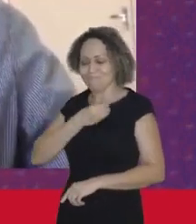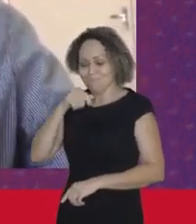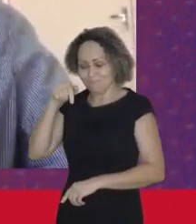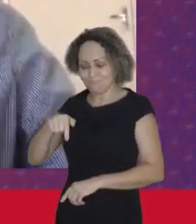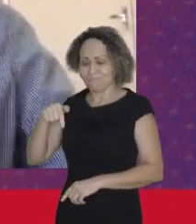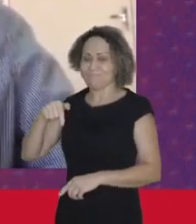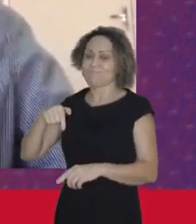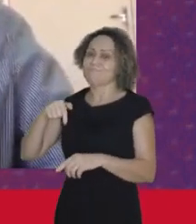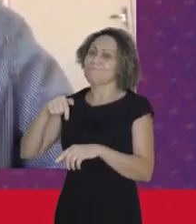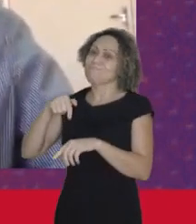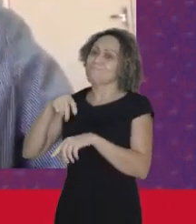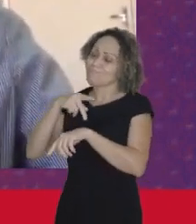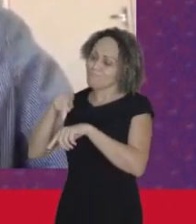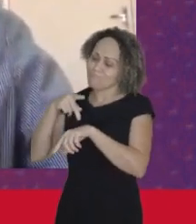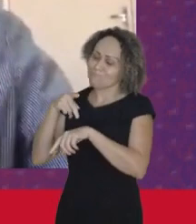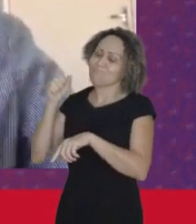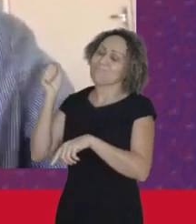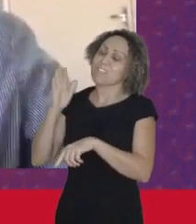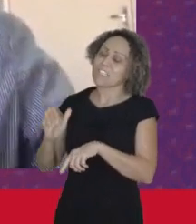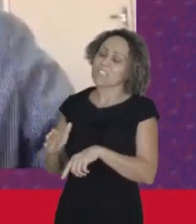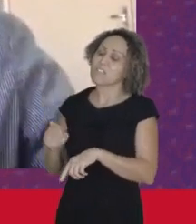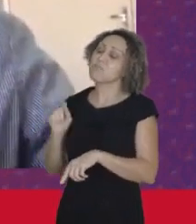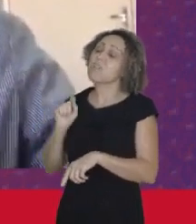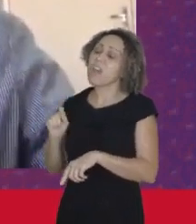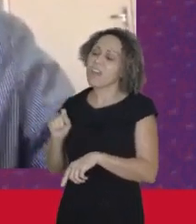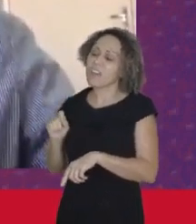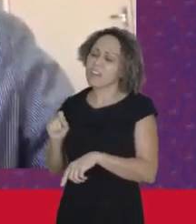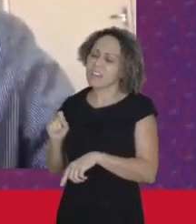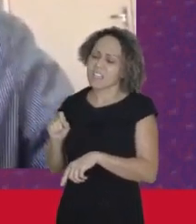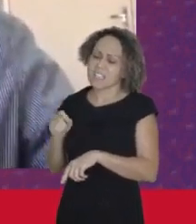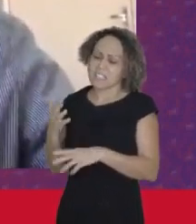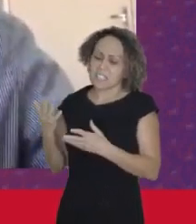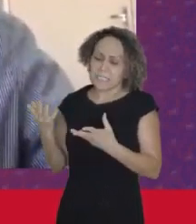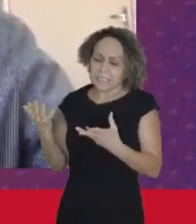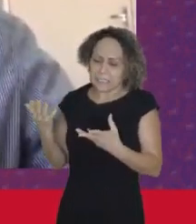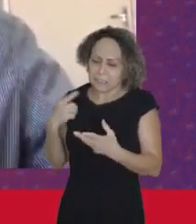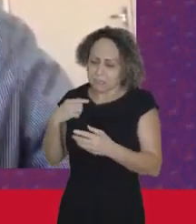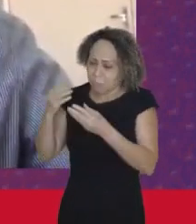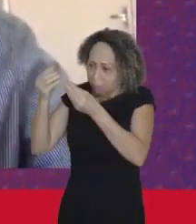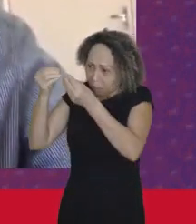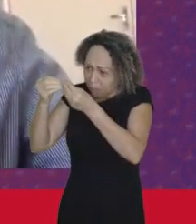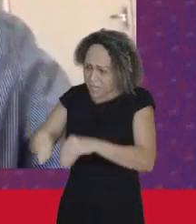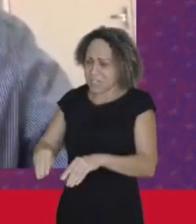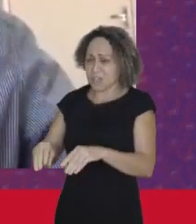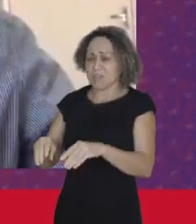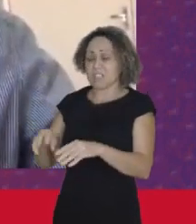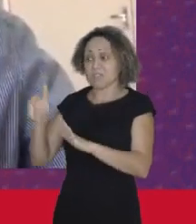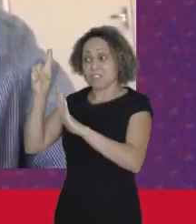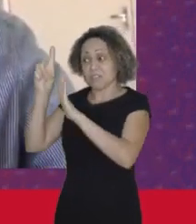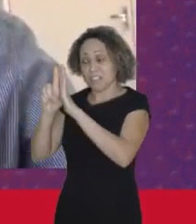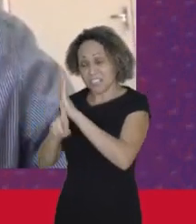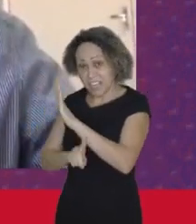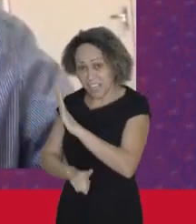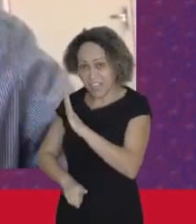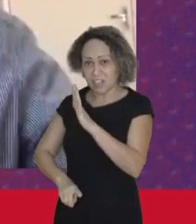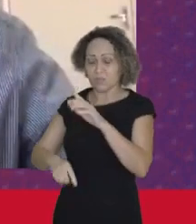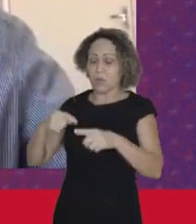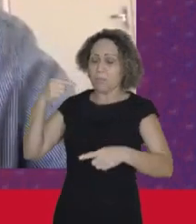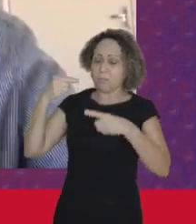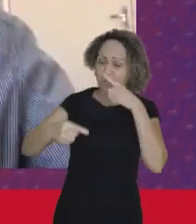interferem na plena fruição dos seus direitos civis, políticos, econômicos